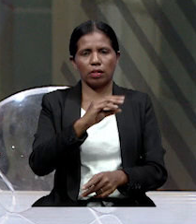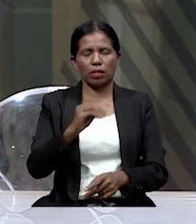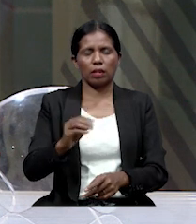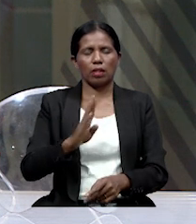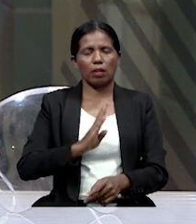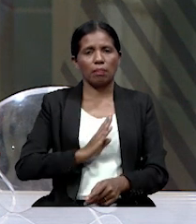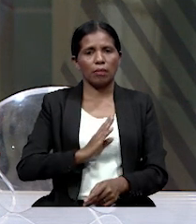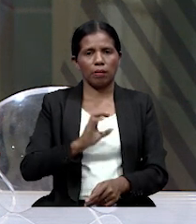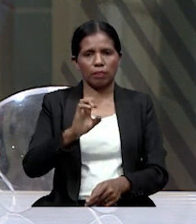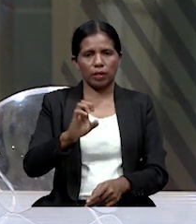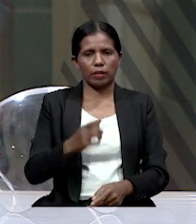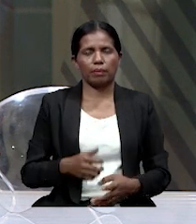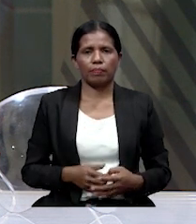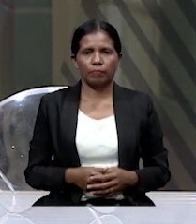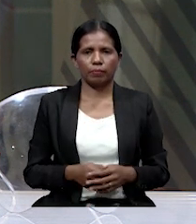Mobici.